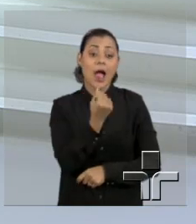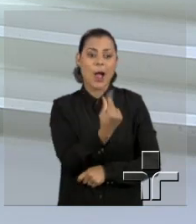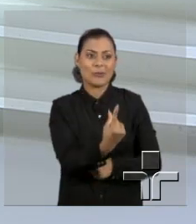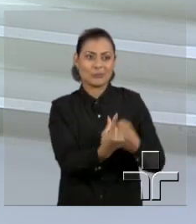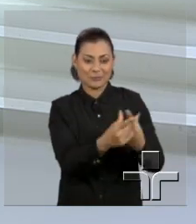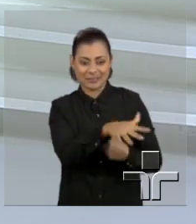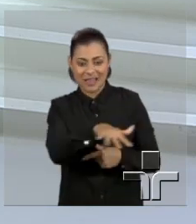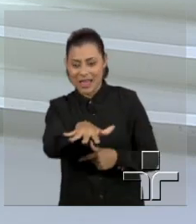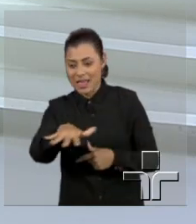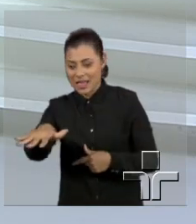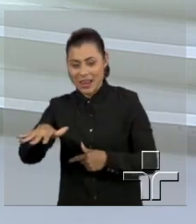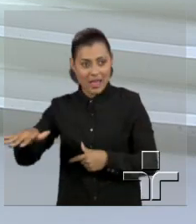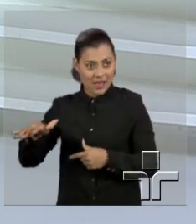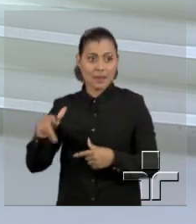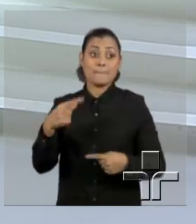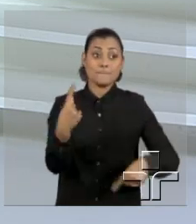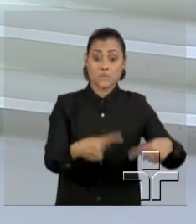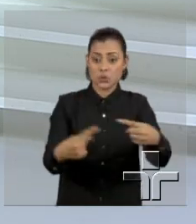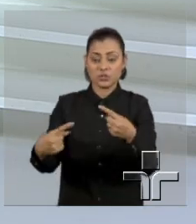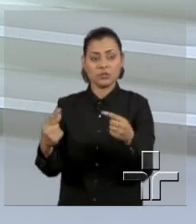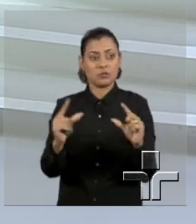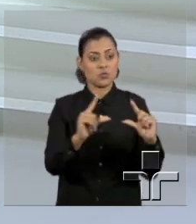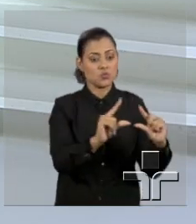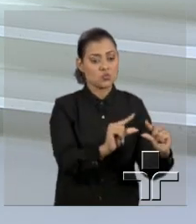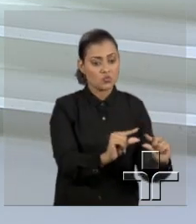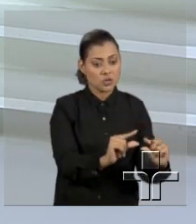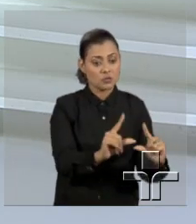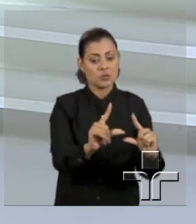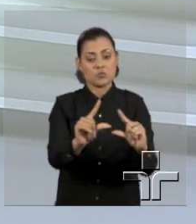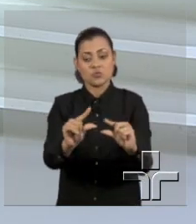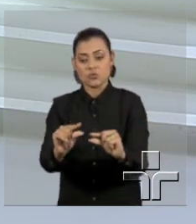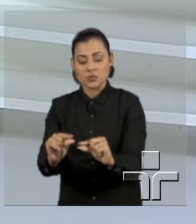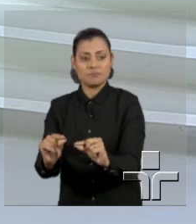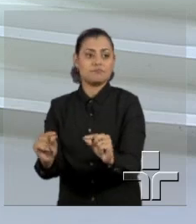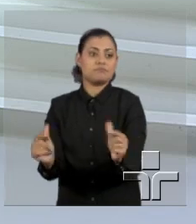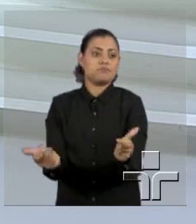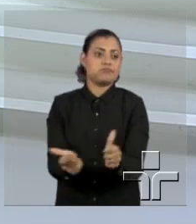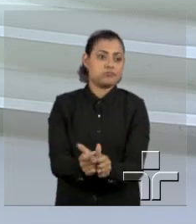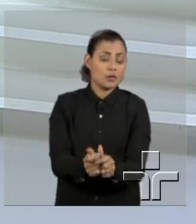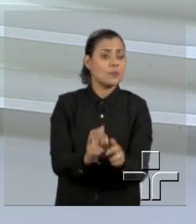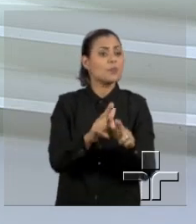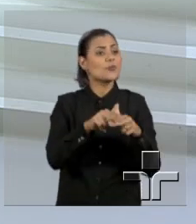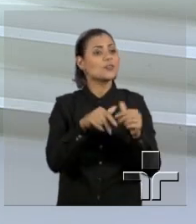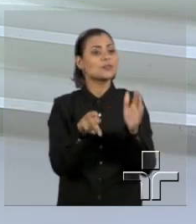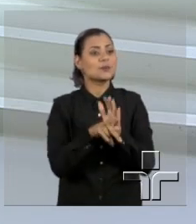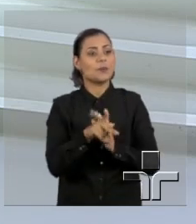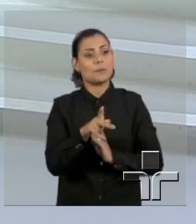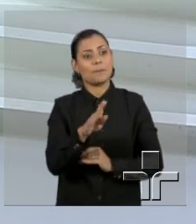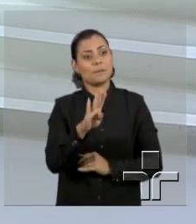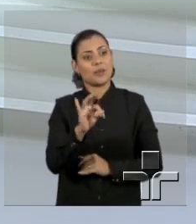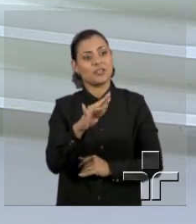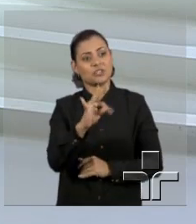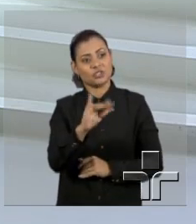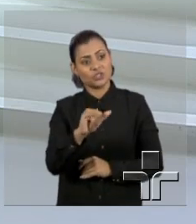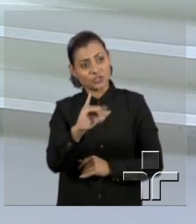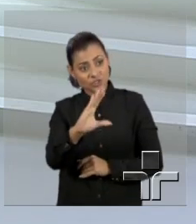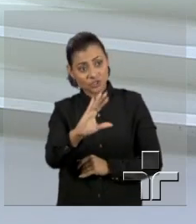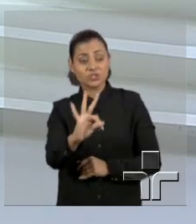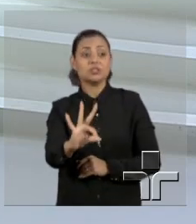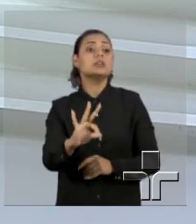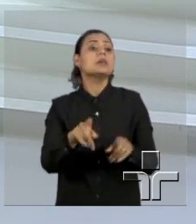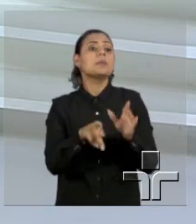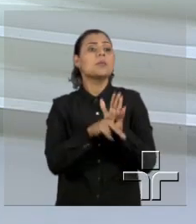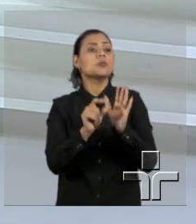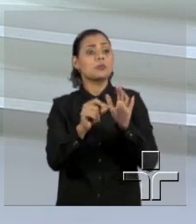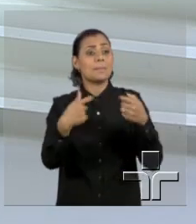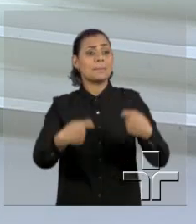da política vai diminuindo. Por isso que Brecht disse o seguinte: triste de um povo que precisa de heróis.